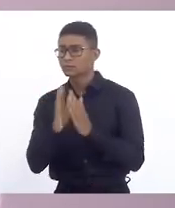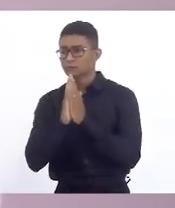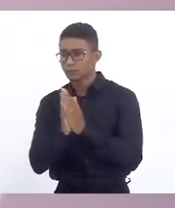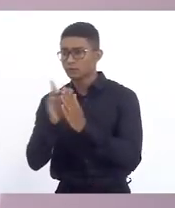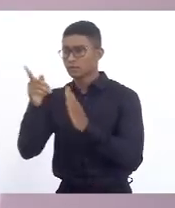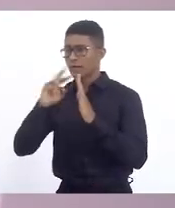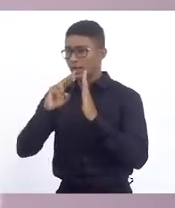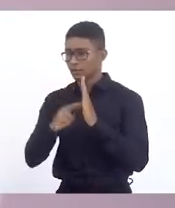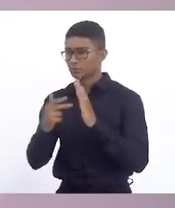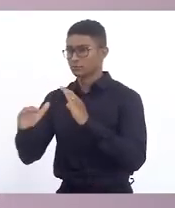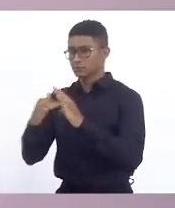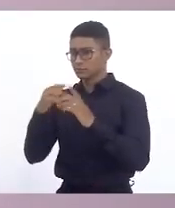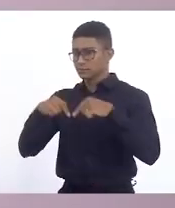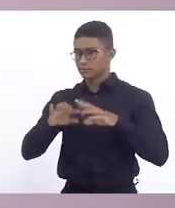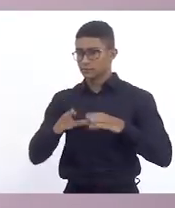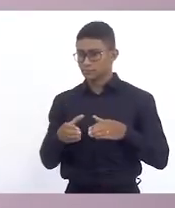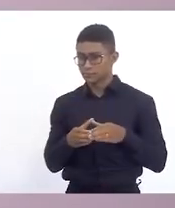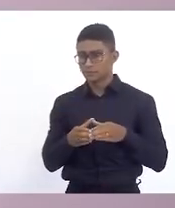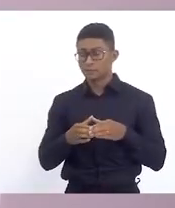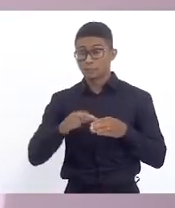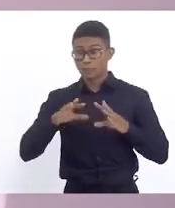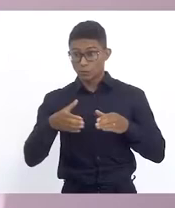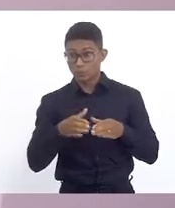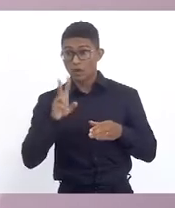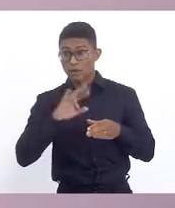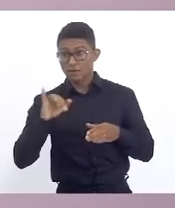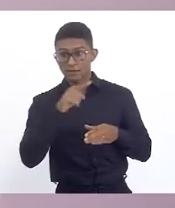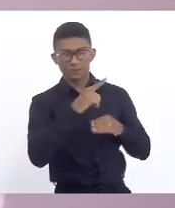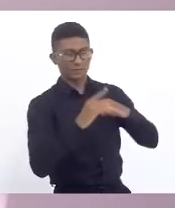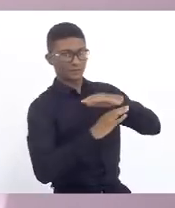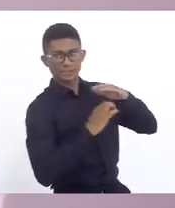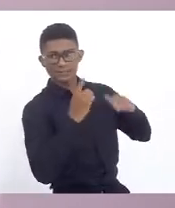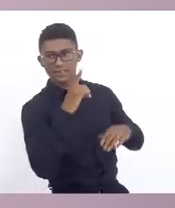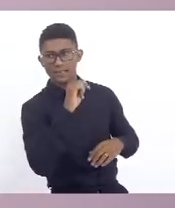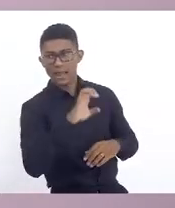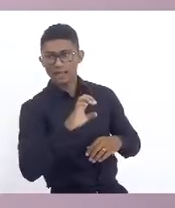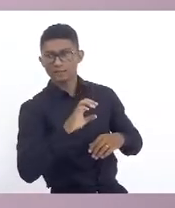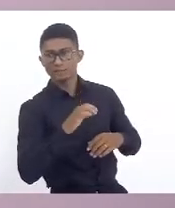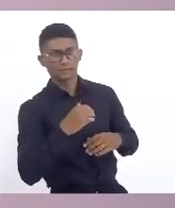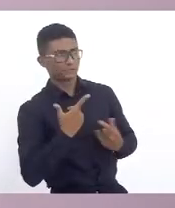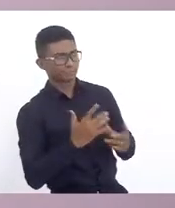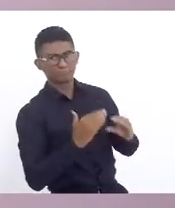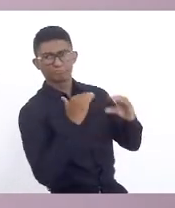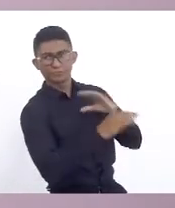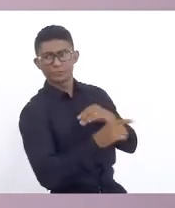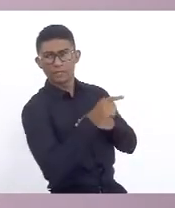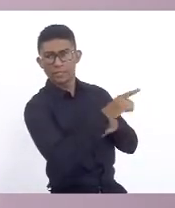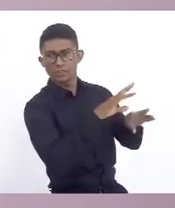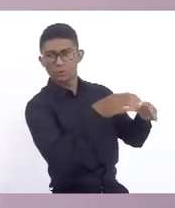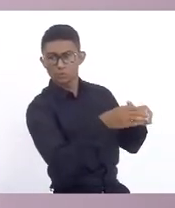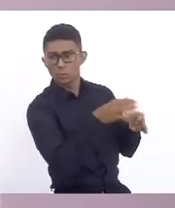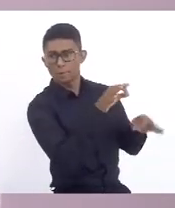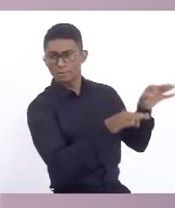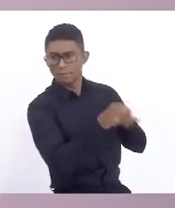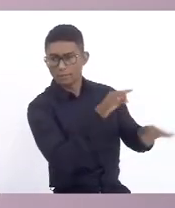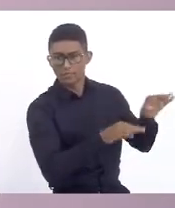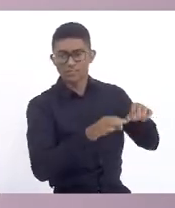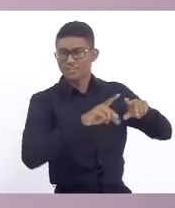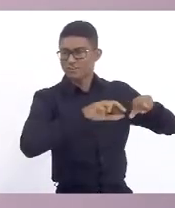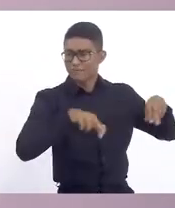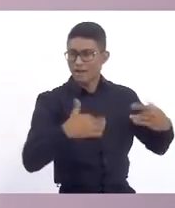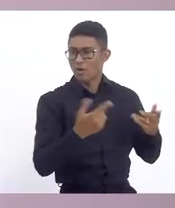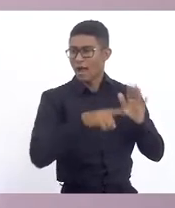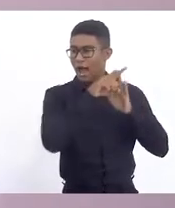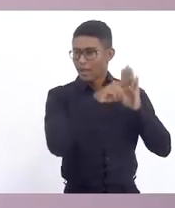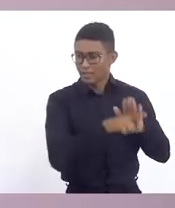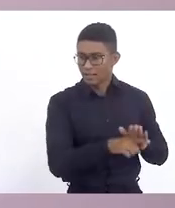A comissão vai encaminhar a SEDAI. A SEDAI, através do Departamento de Projeto, Departamento de Análise, vão